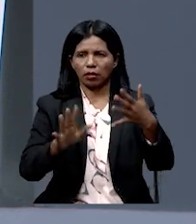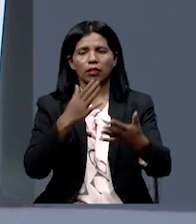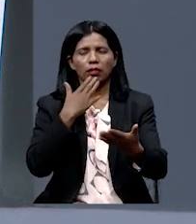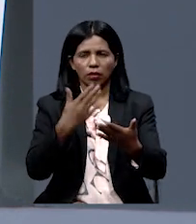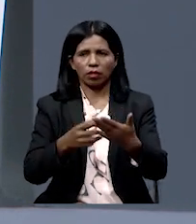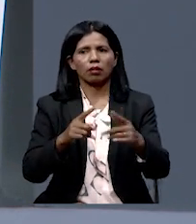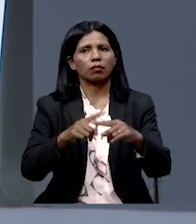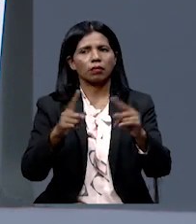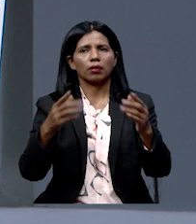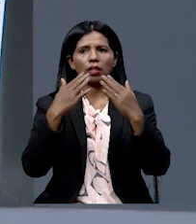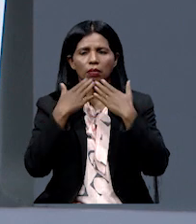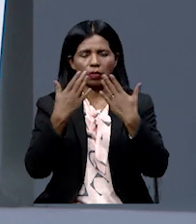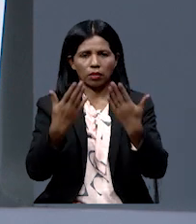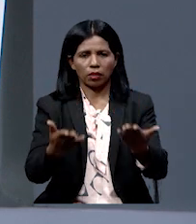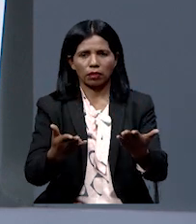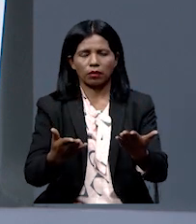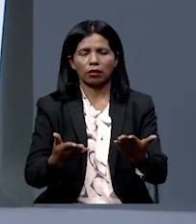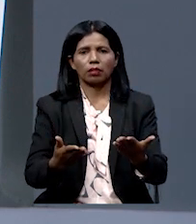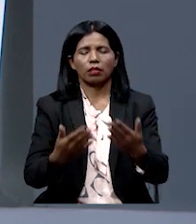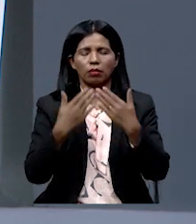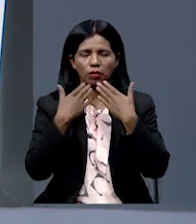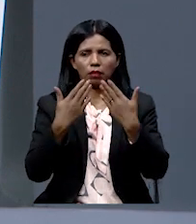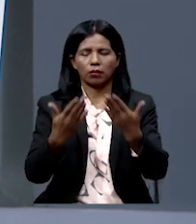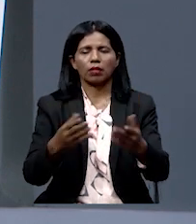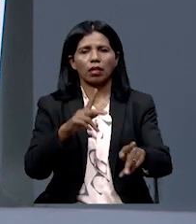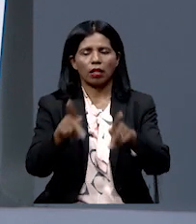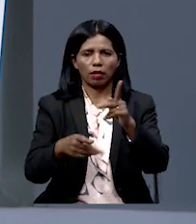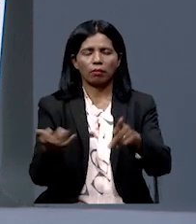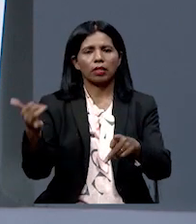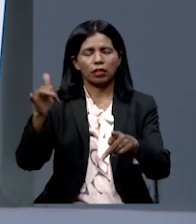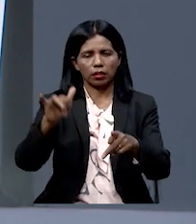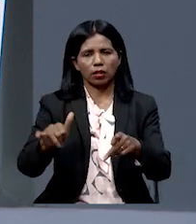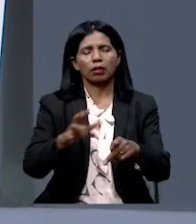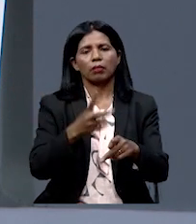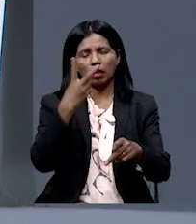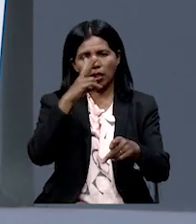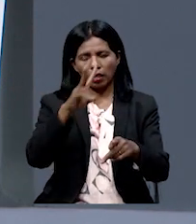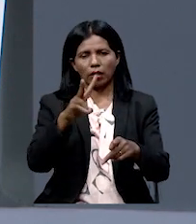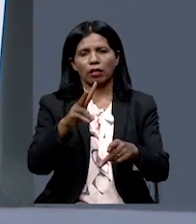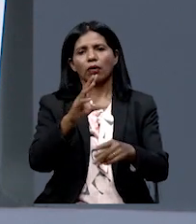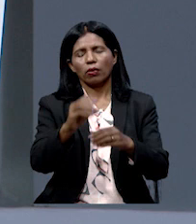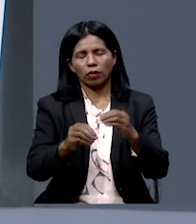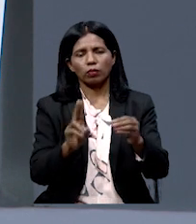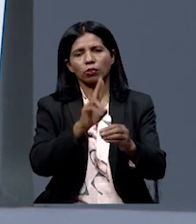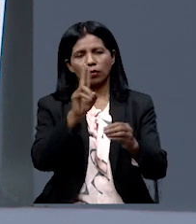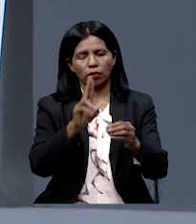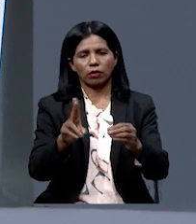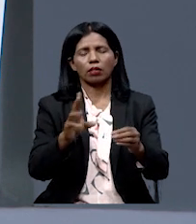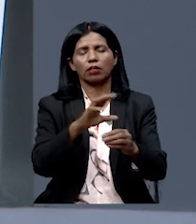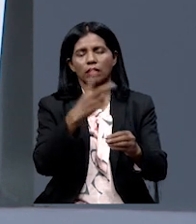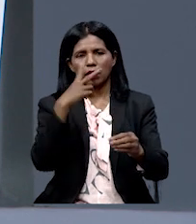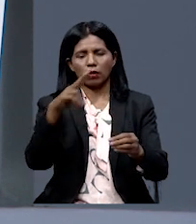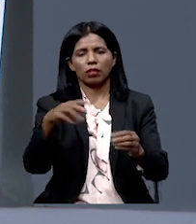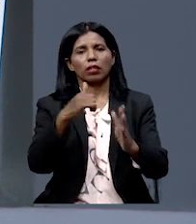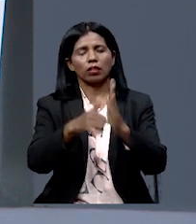ida ne mai bas agradece nice. Agradece ba asinante sira ke leal ona ya ho kanal ba kanal ida